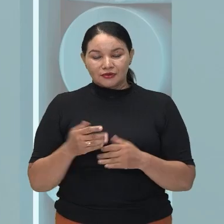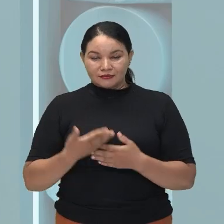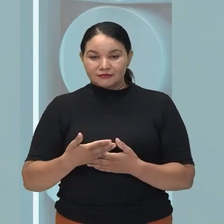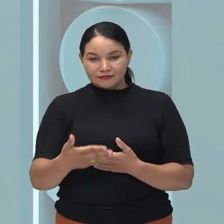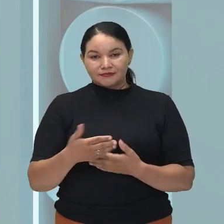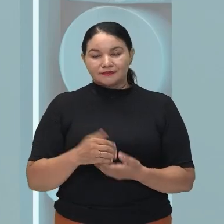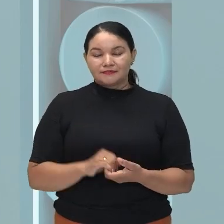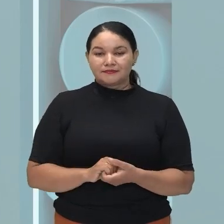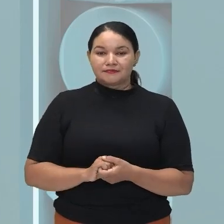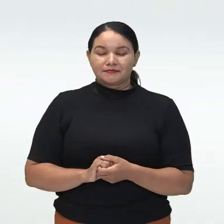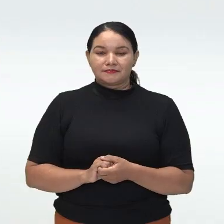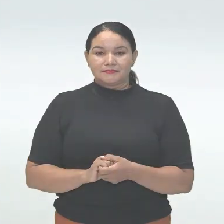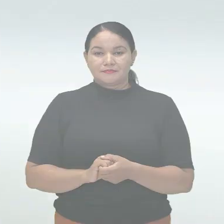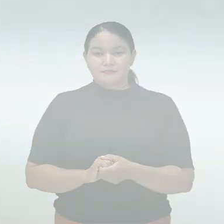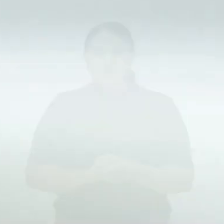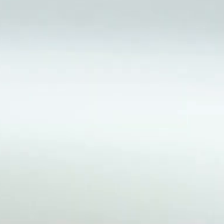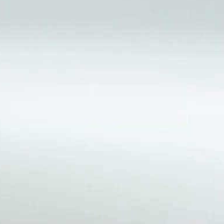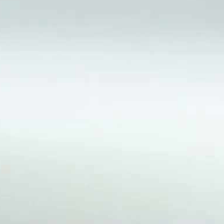Vamos empezar.